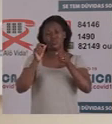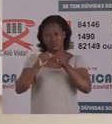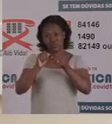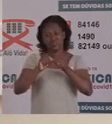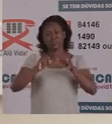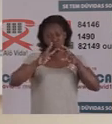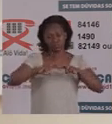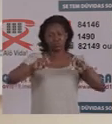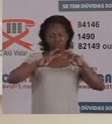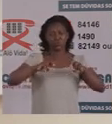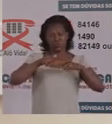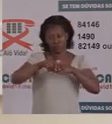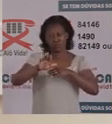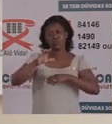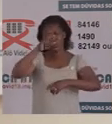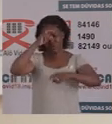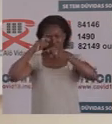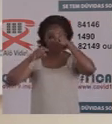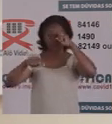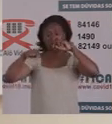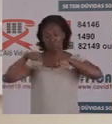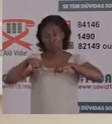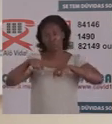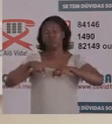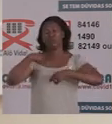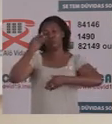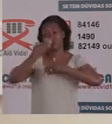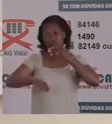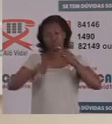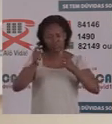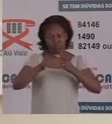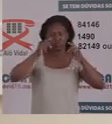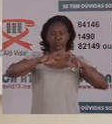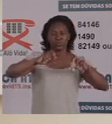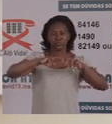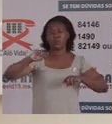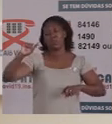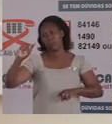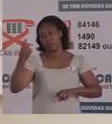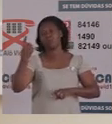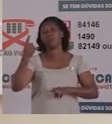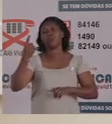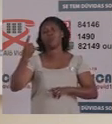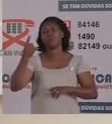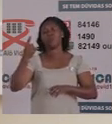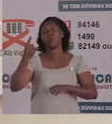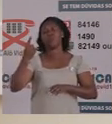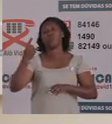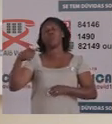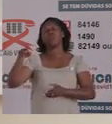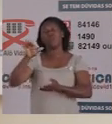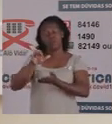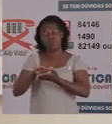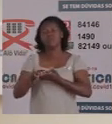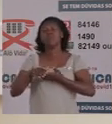de imprensa. Portanto, hoje será terminada toda esta primeira fase de testagem de todos aqueles que residem no acampamento, e